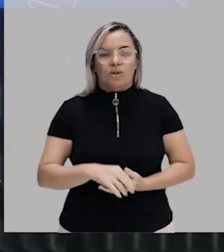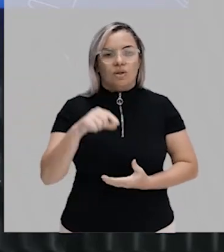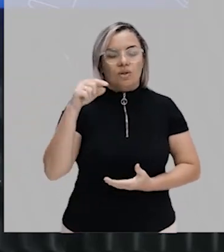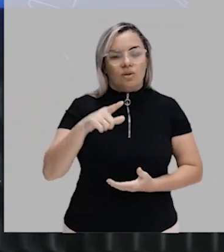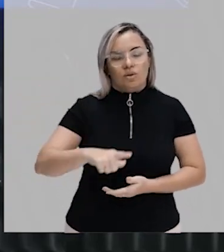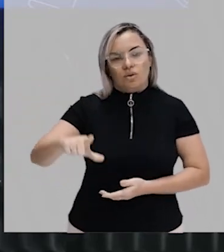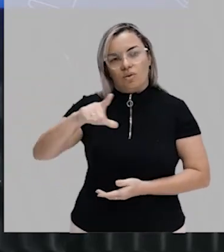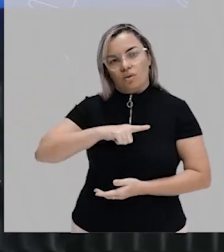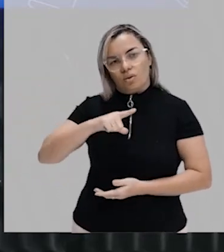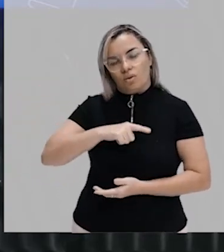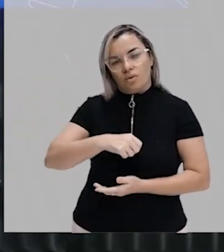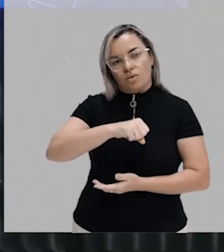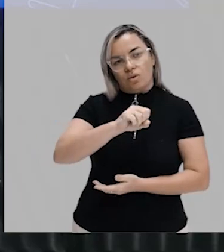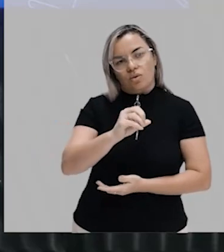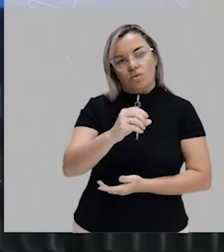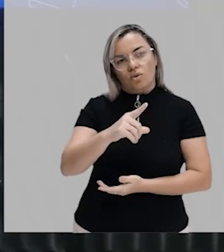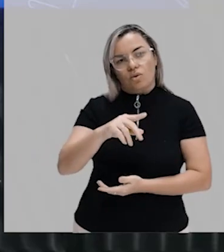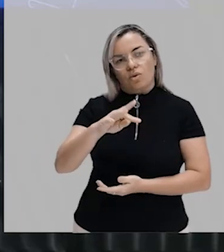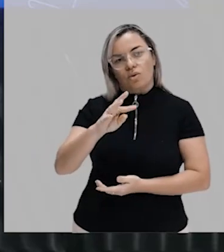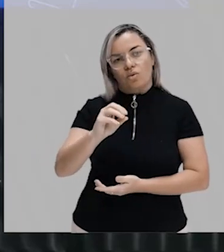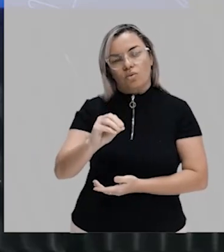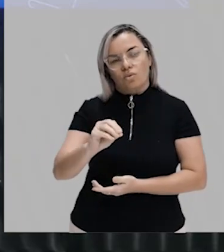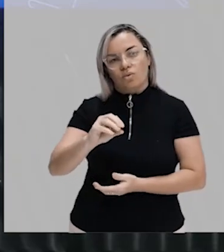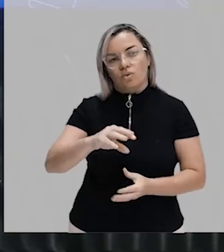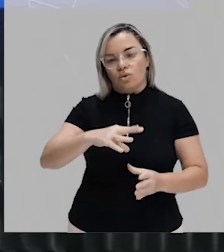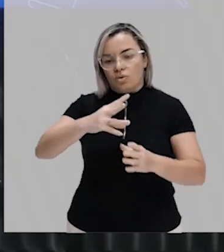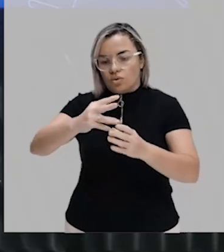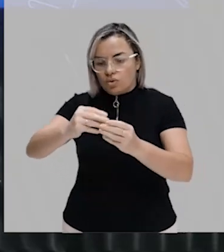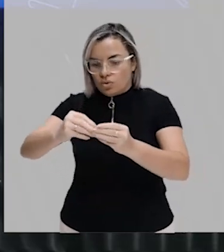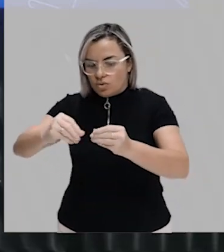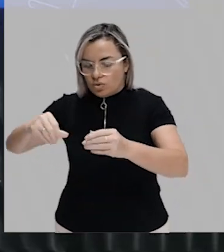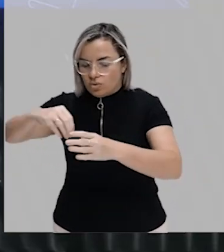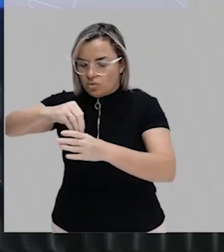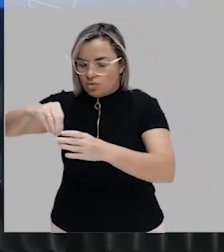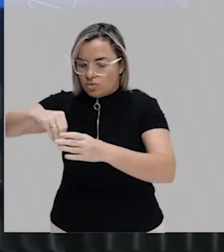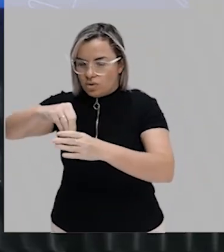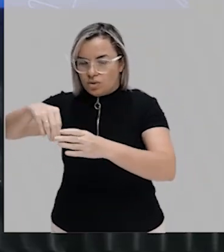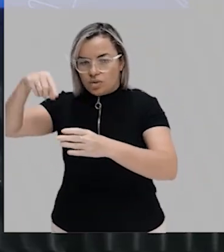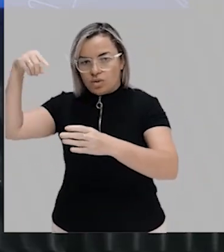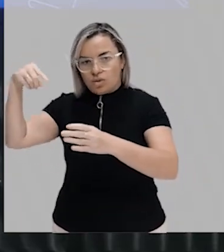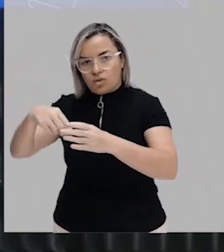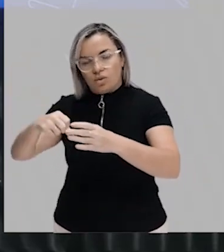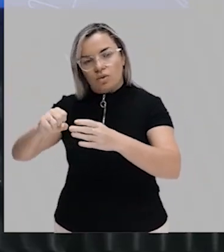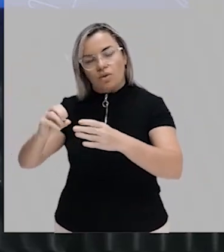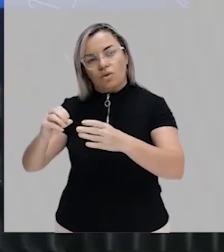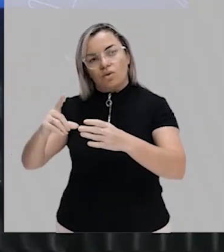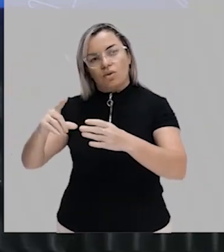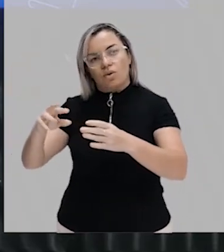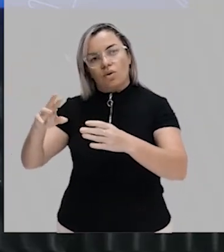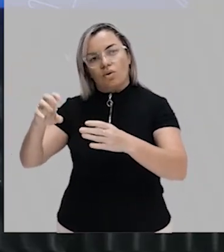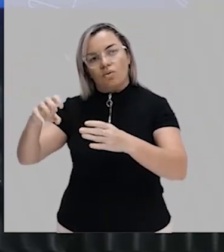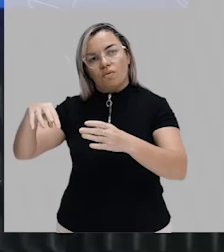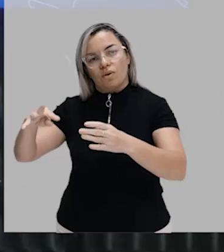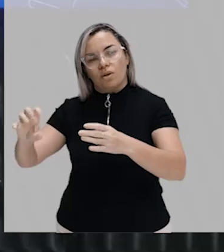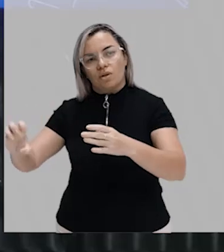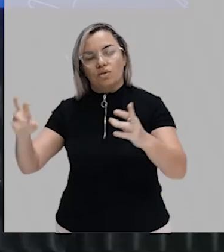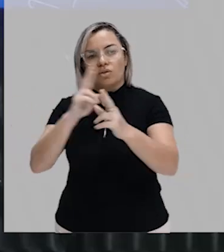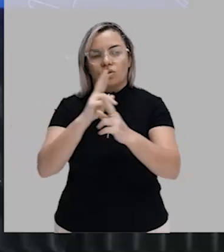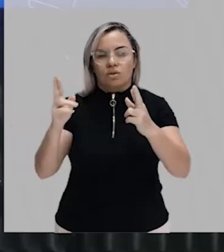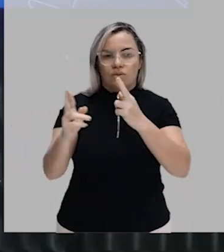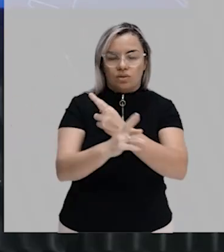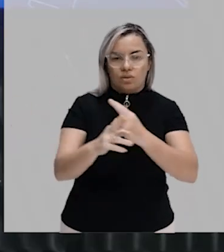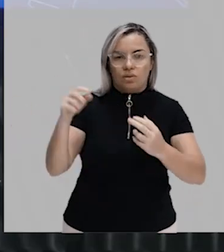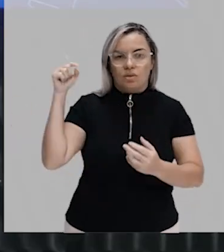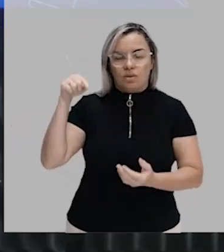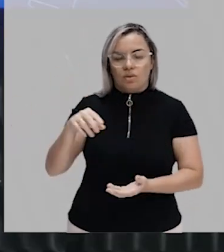soluto dissolvido em um solvente. Essa relação entre o soluto e o solvente